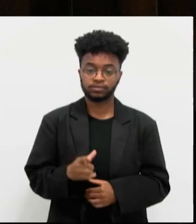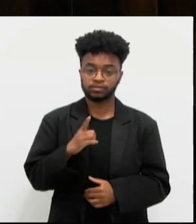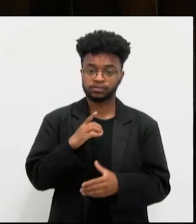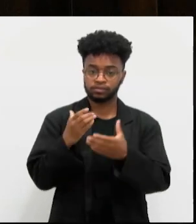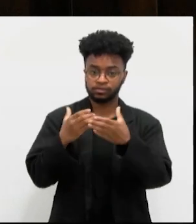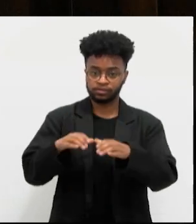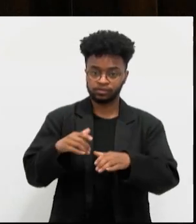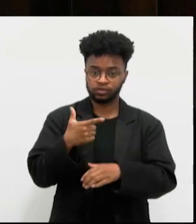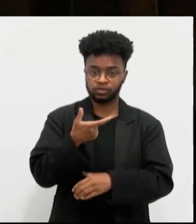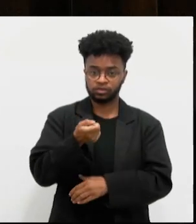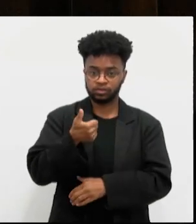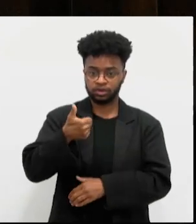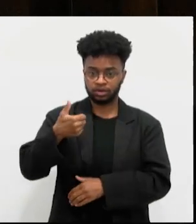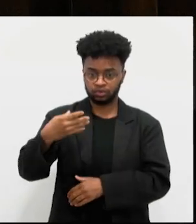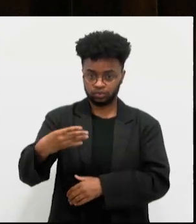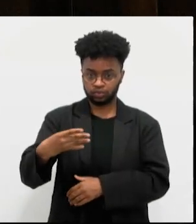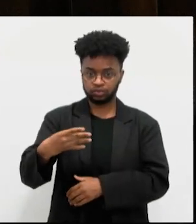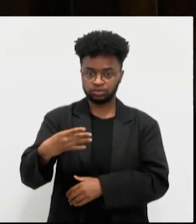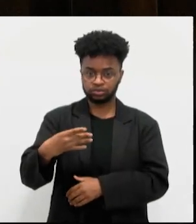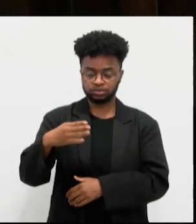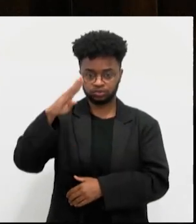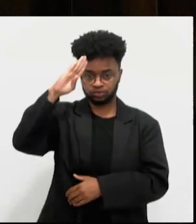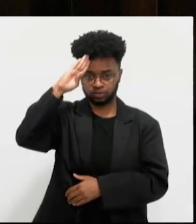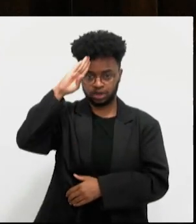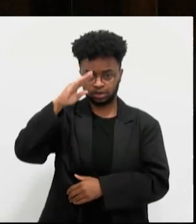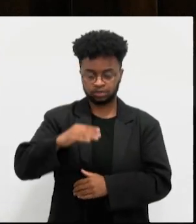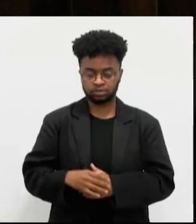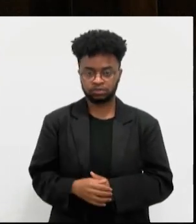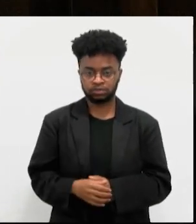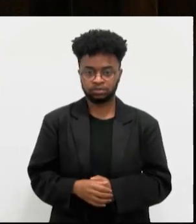de 2014, de soldados,